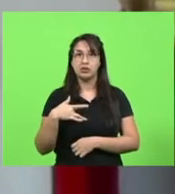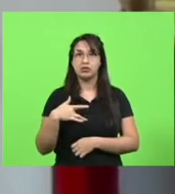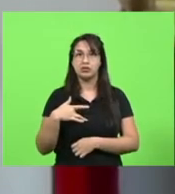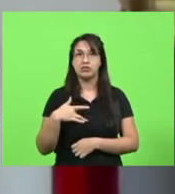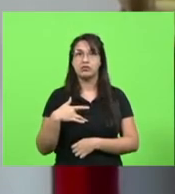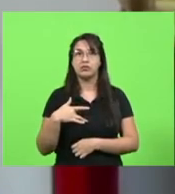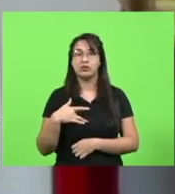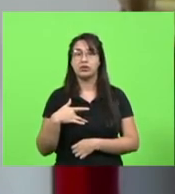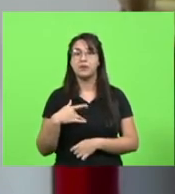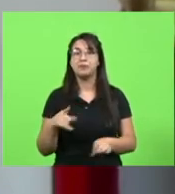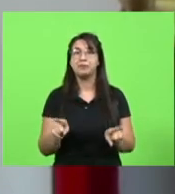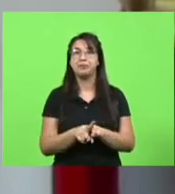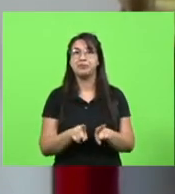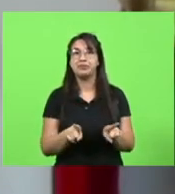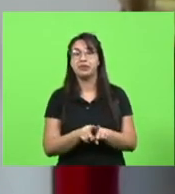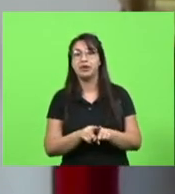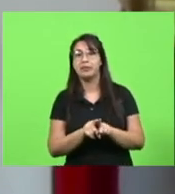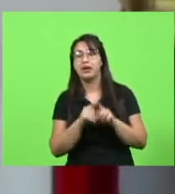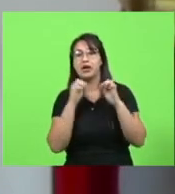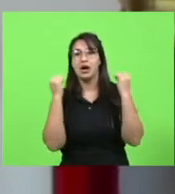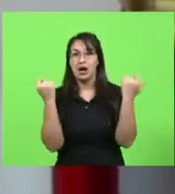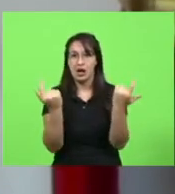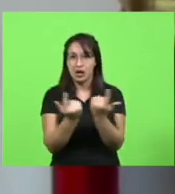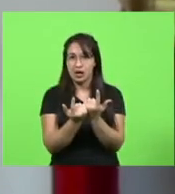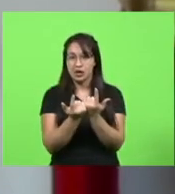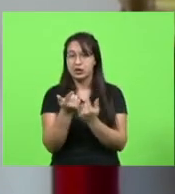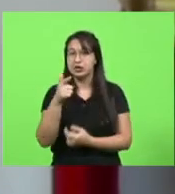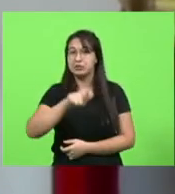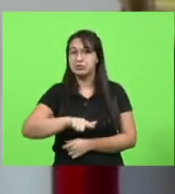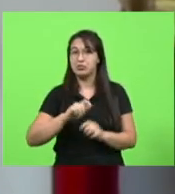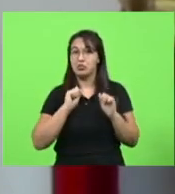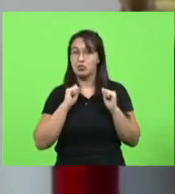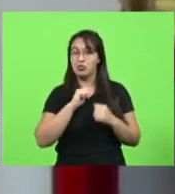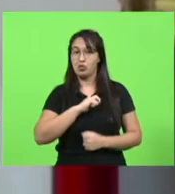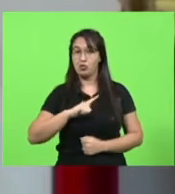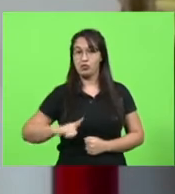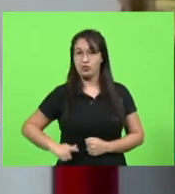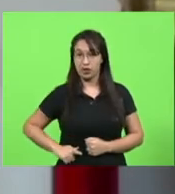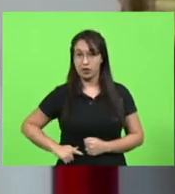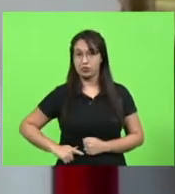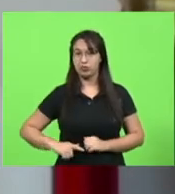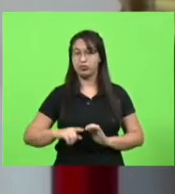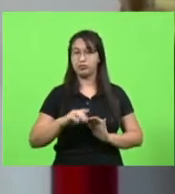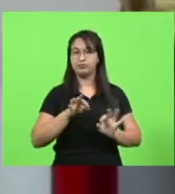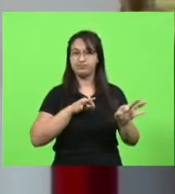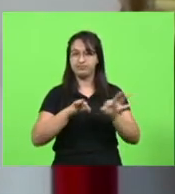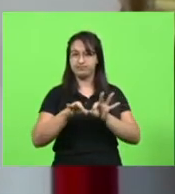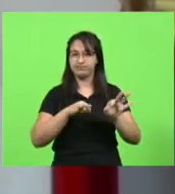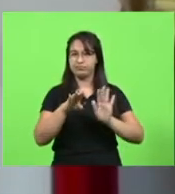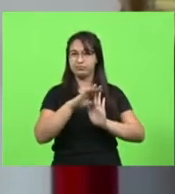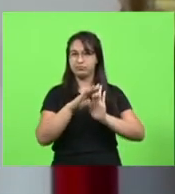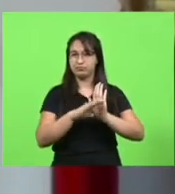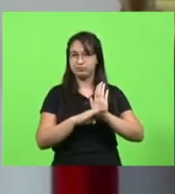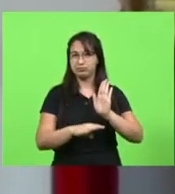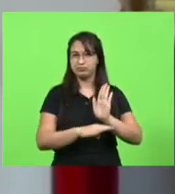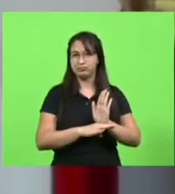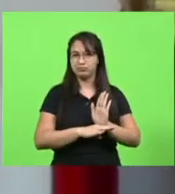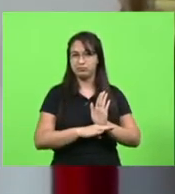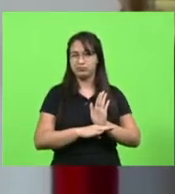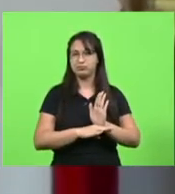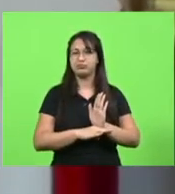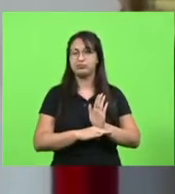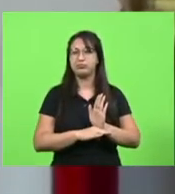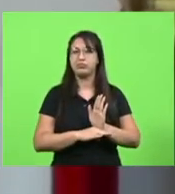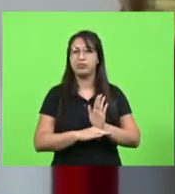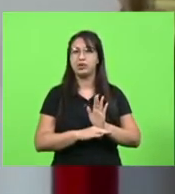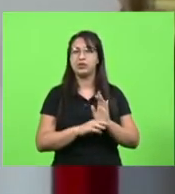com a Assembleia Legislativa, com o governo, estabelecer um plano estadual de vacinação que contemple a todas